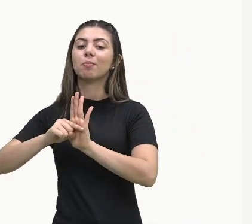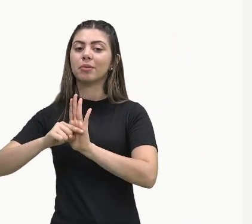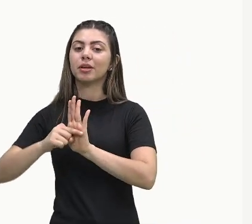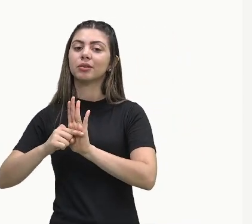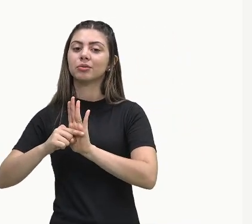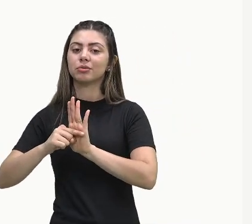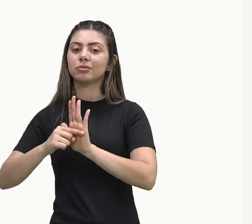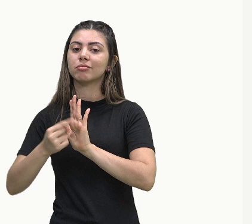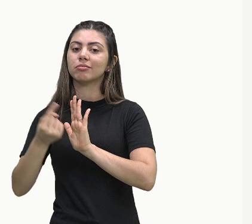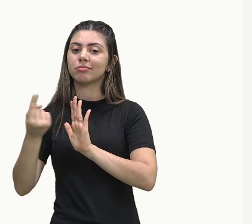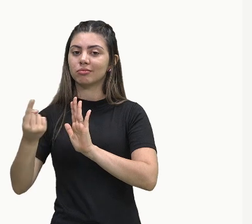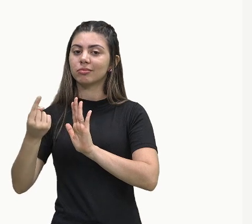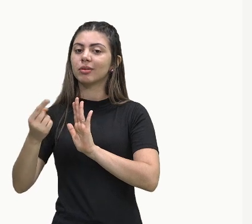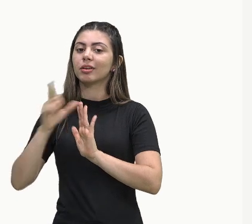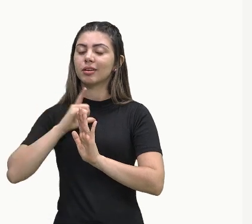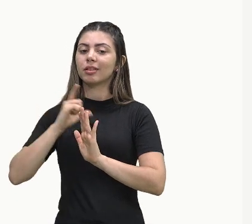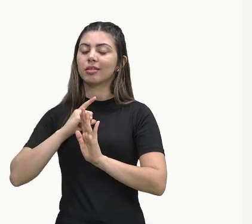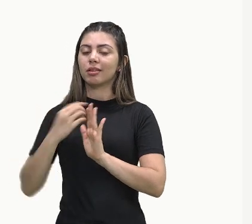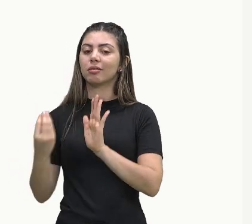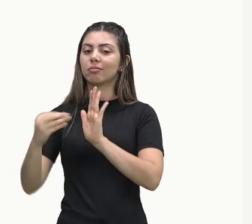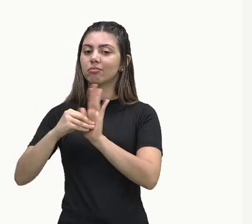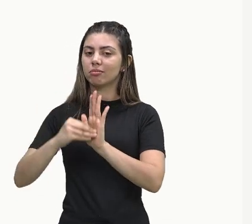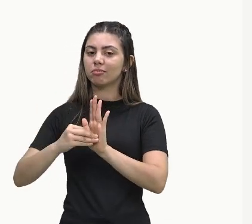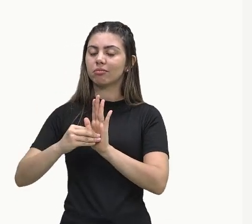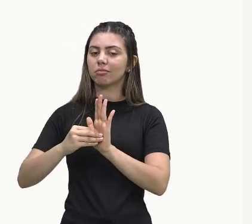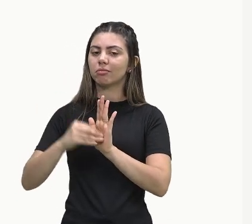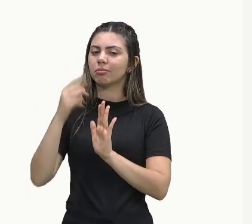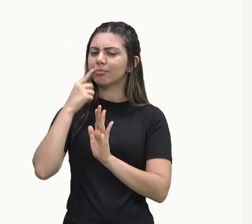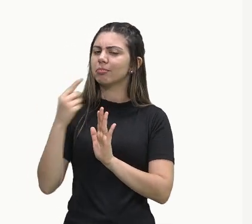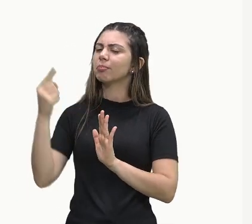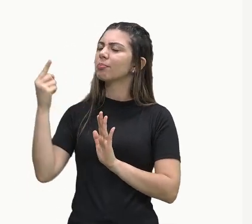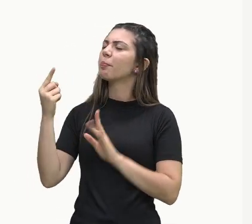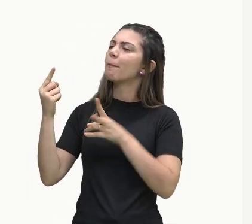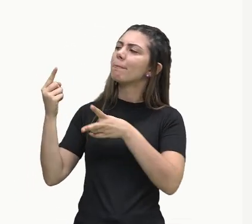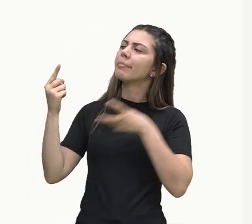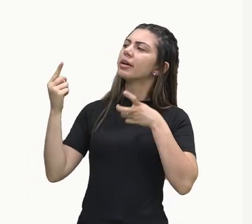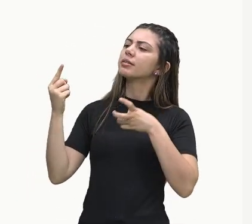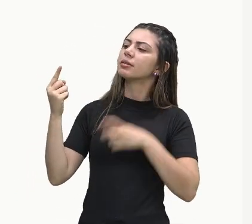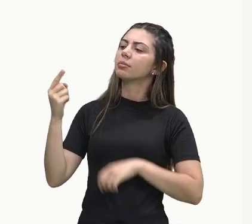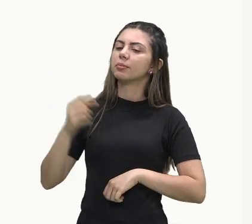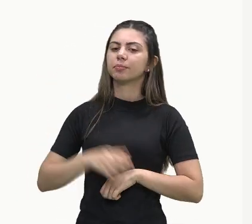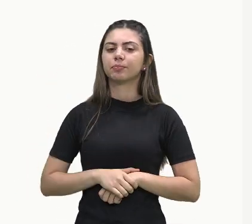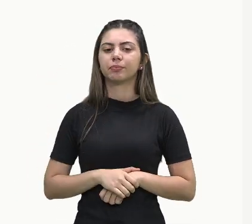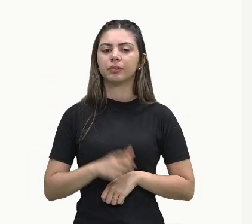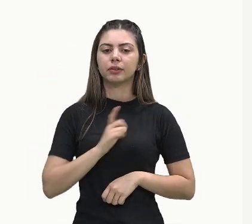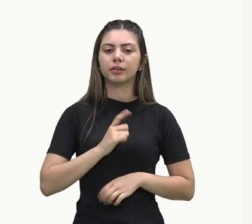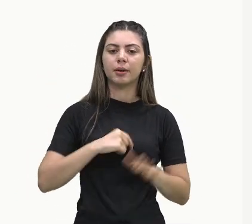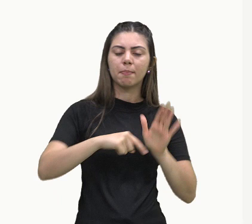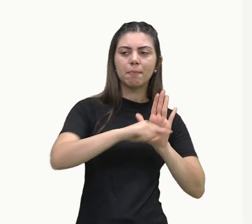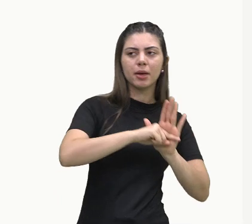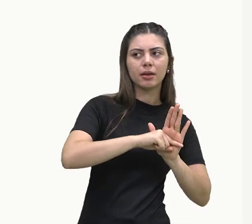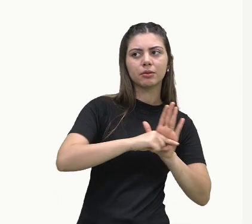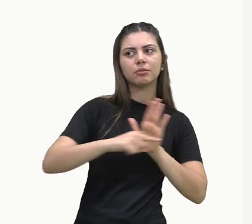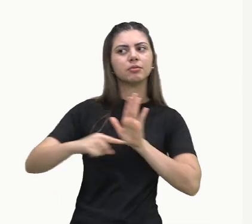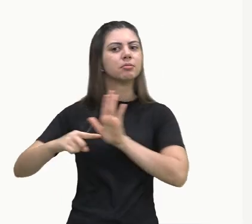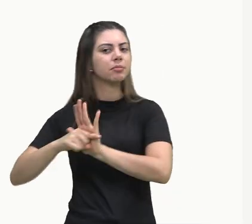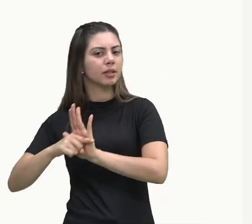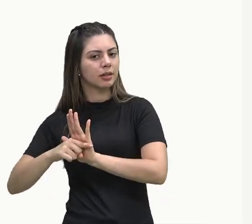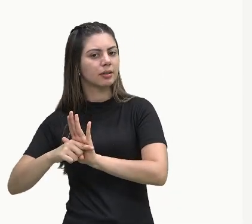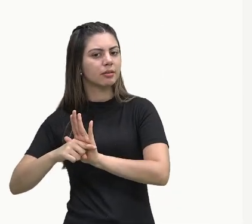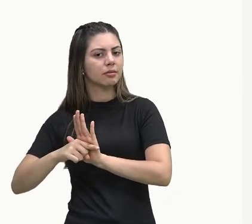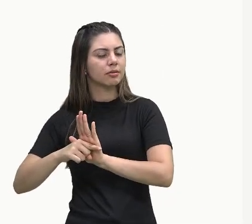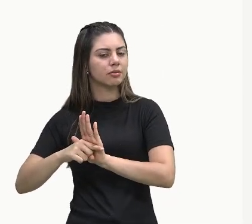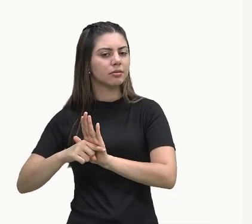é o sinal Cadê o menos aqui o -1 que é o sinal da ordenada no ponto